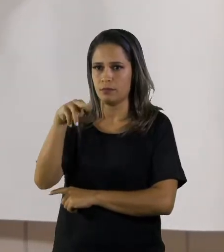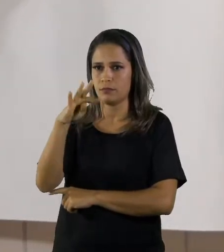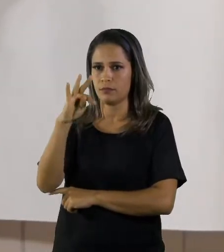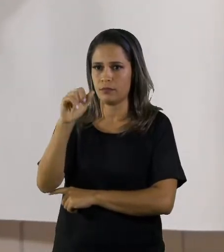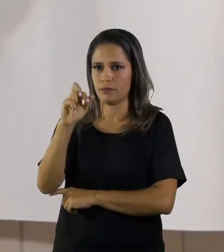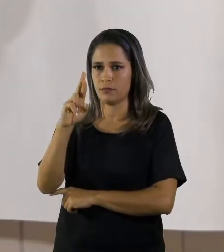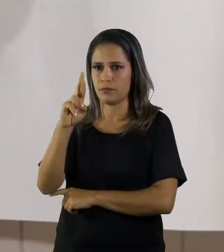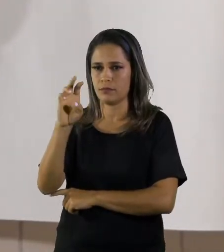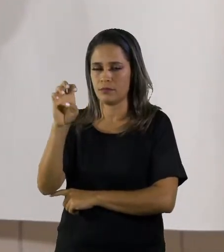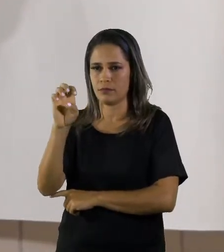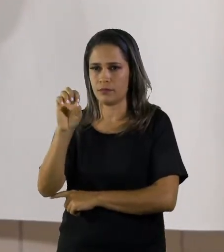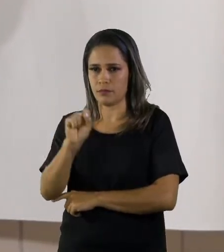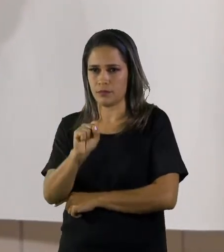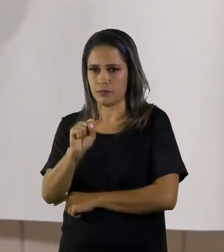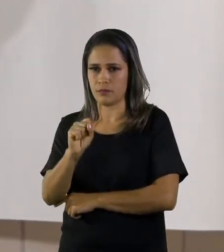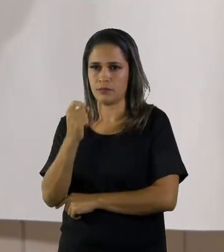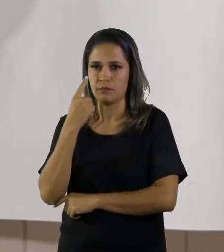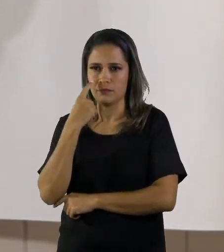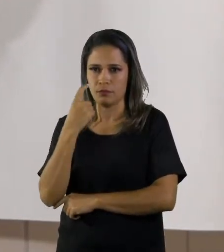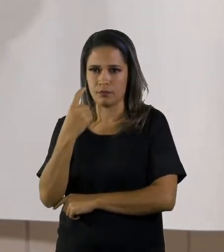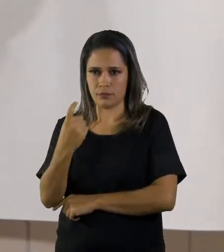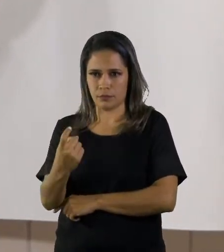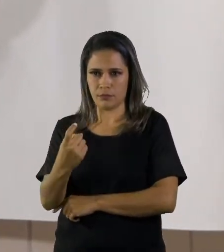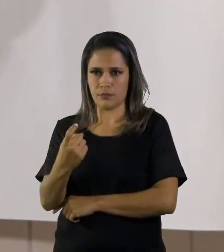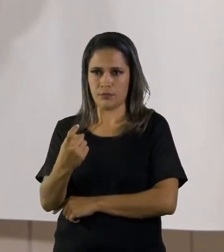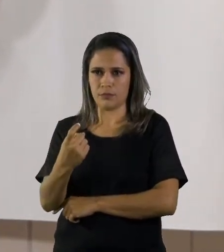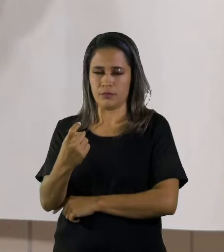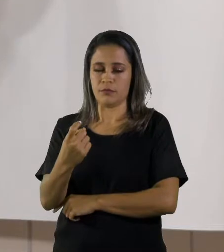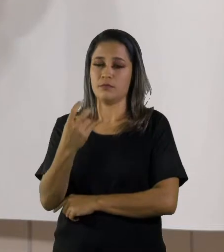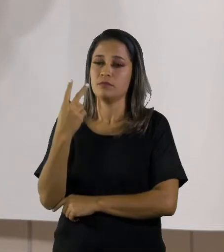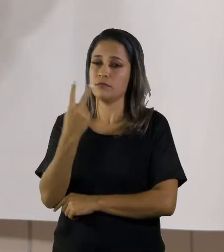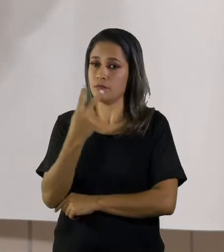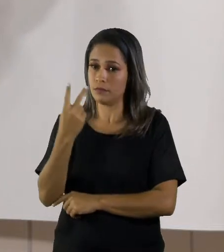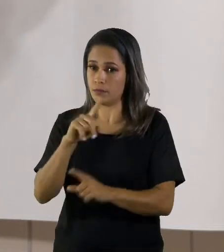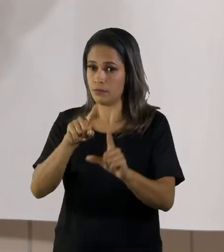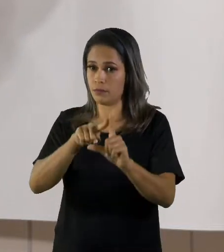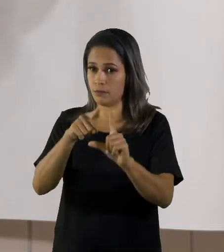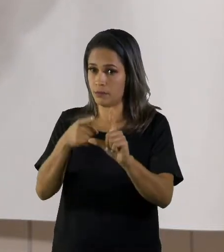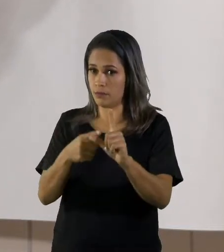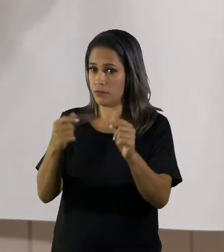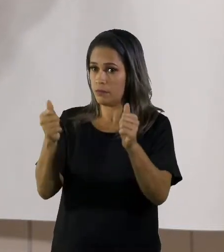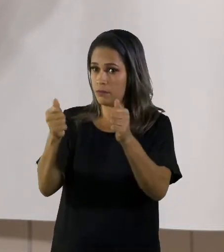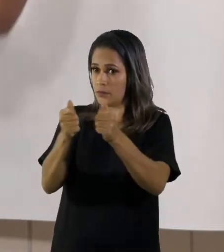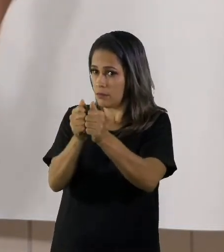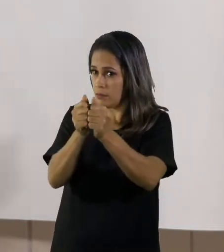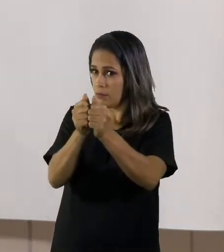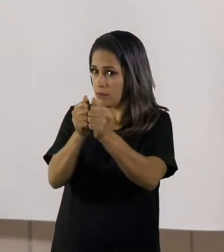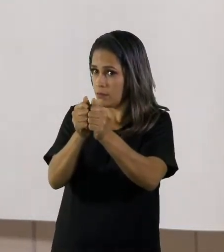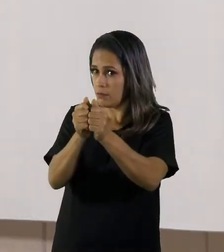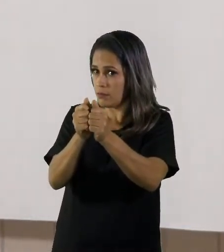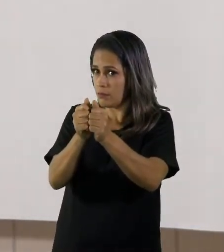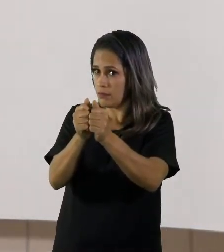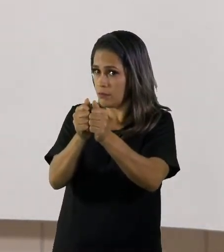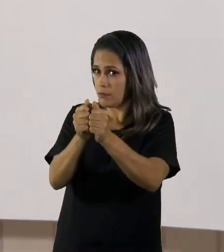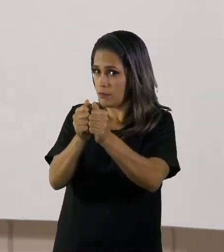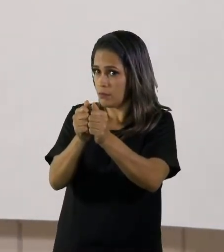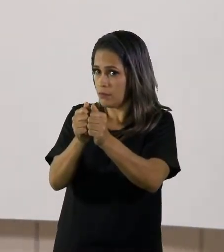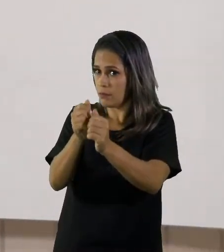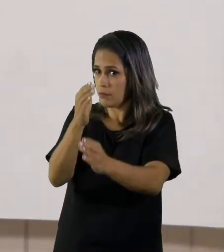Seria interessante aqui, ou seja, quando dois ângulos são juntos, chega a